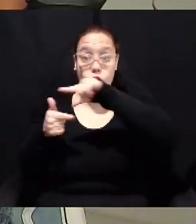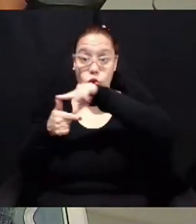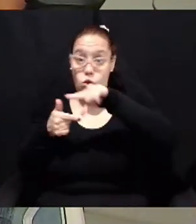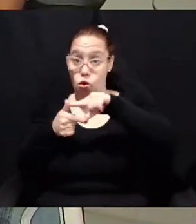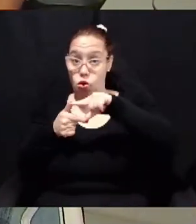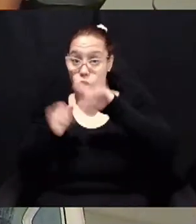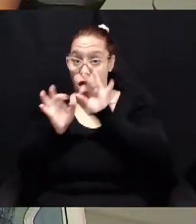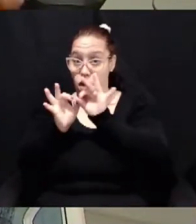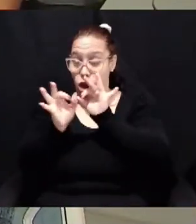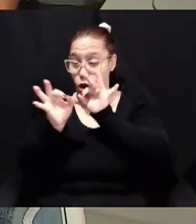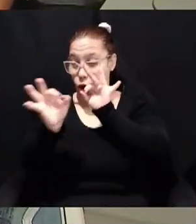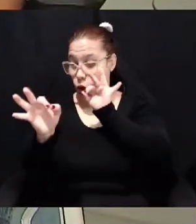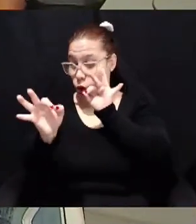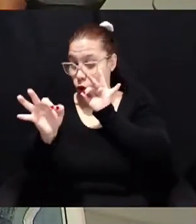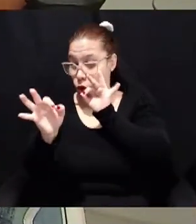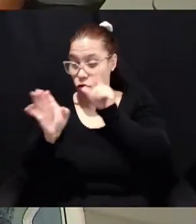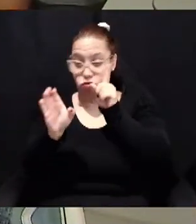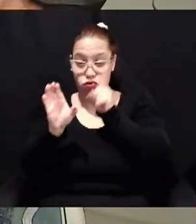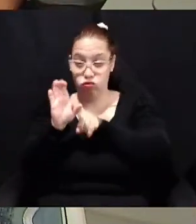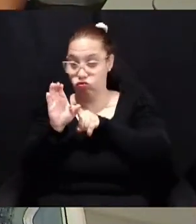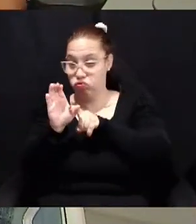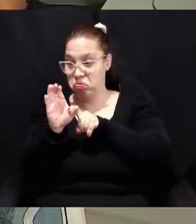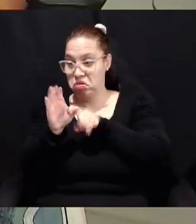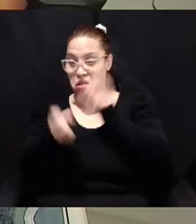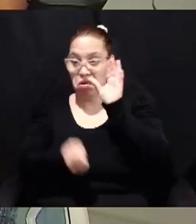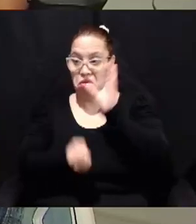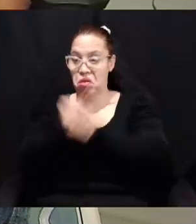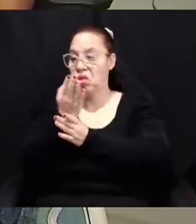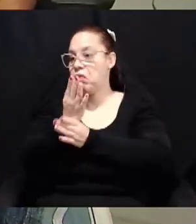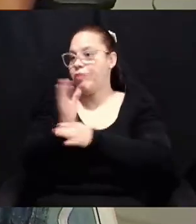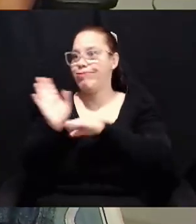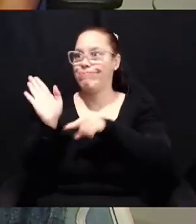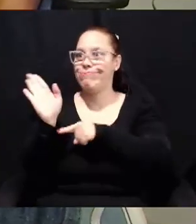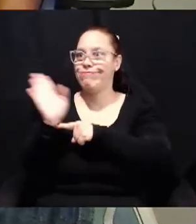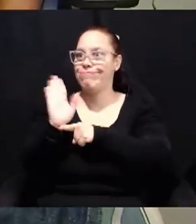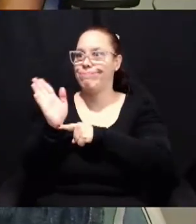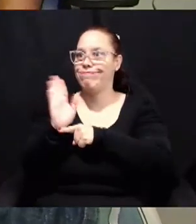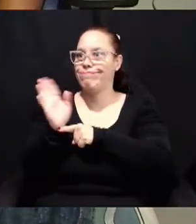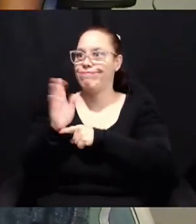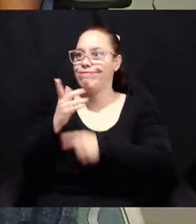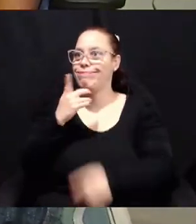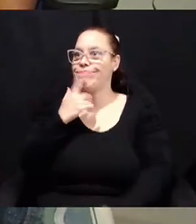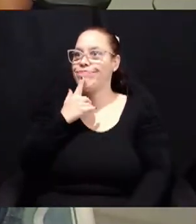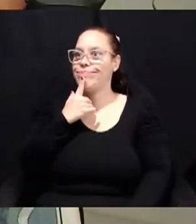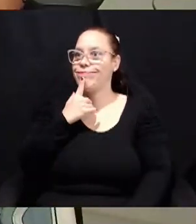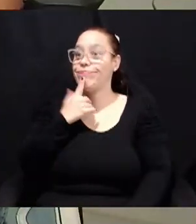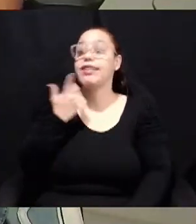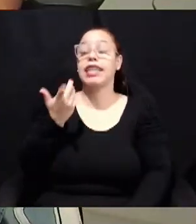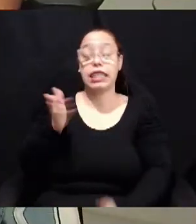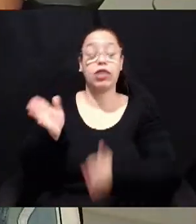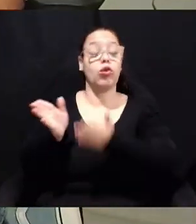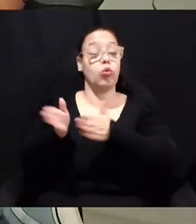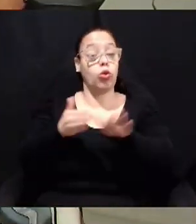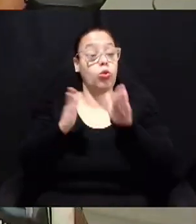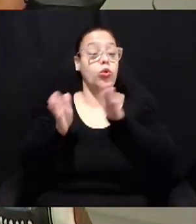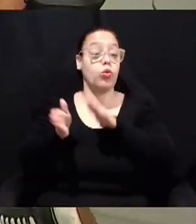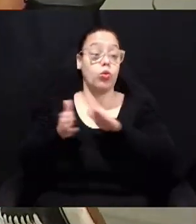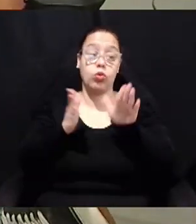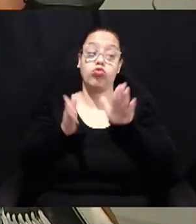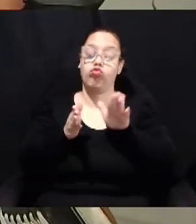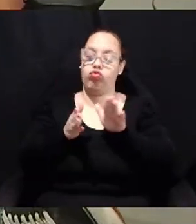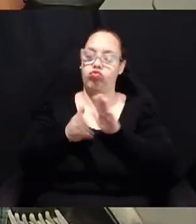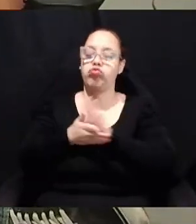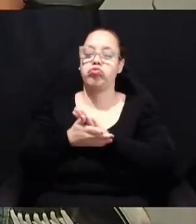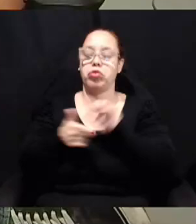e independente, e aí de repente criou todo um boom em cima por causa do filme que foi produzido em cima, e é um quadrinho que me influenciou